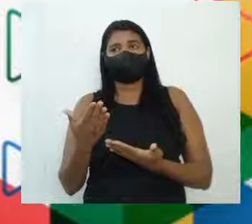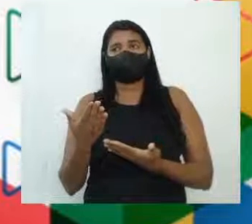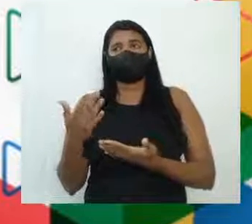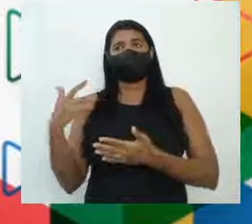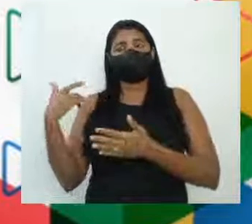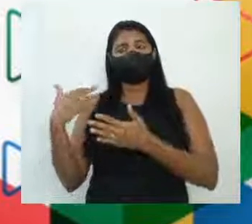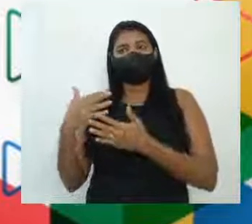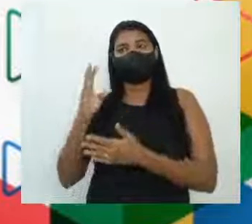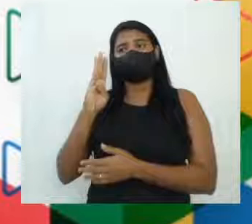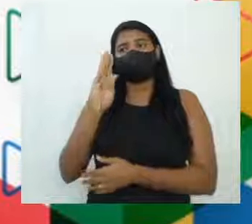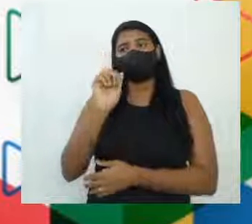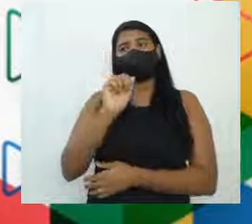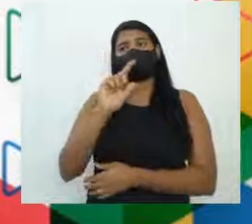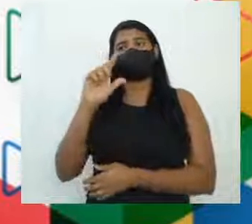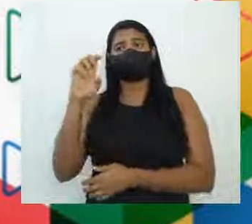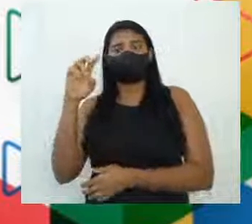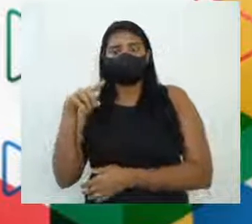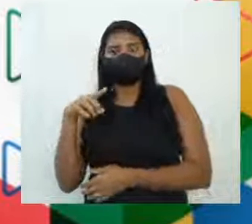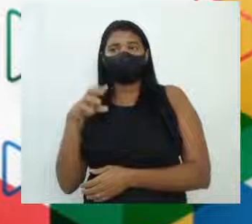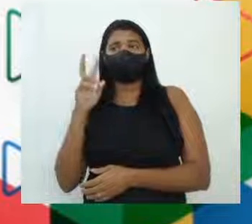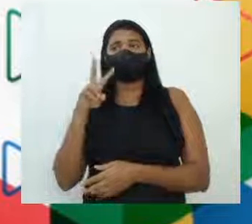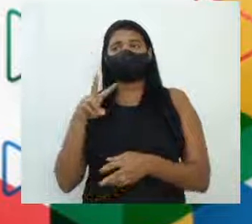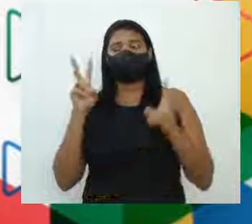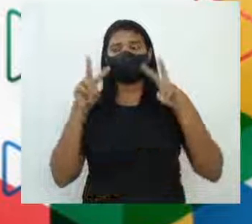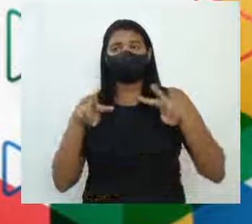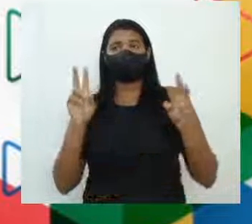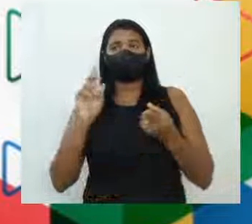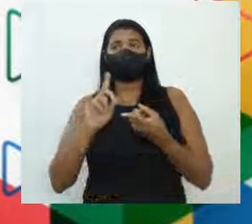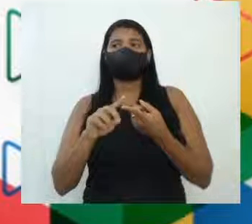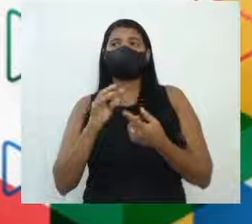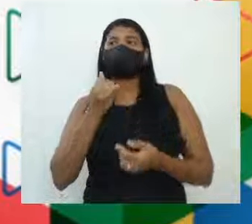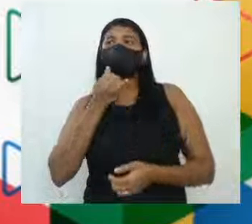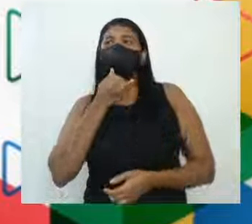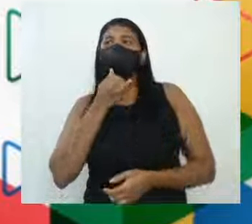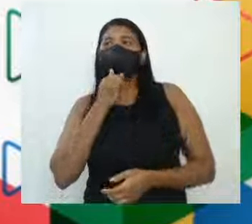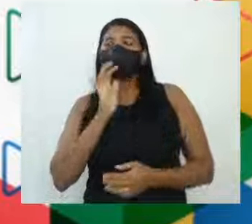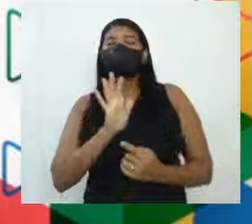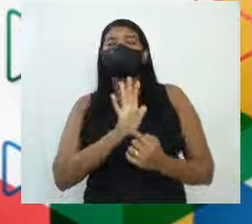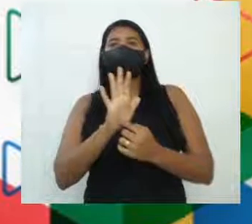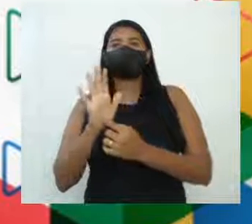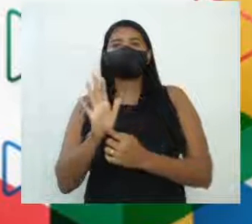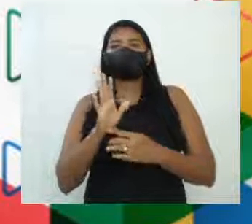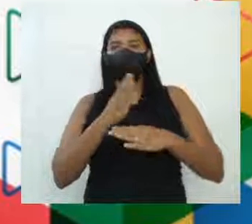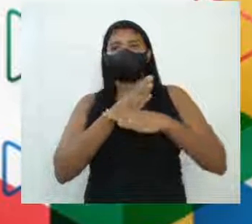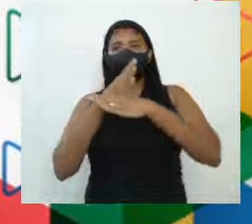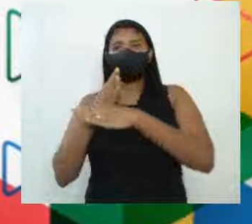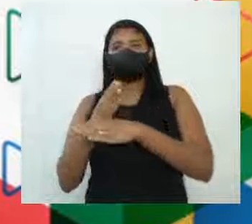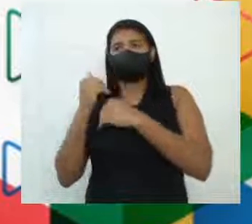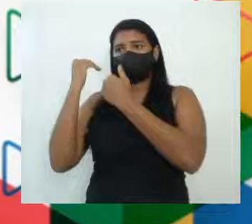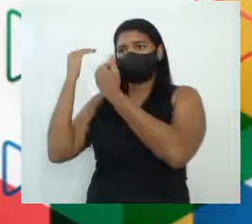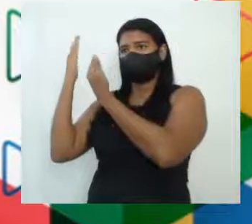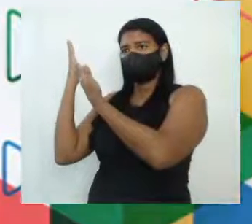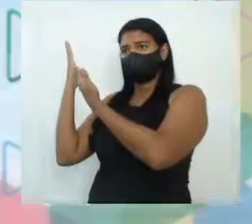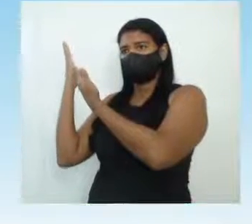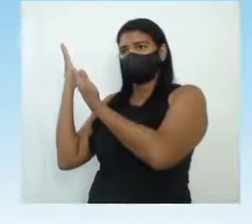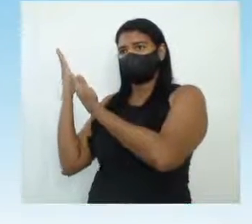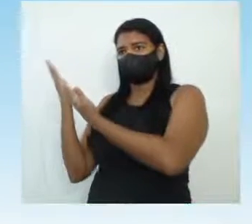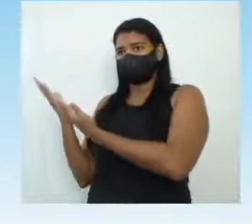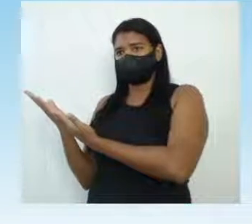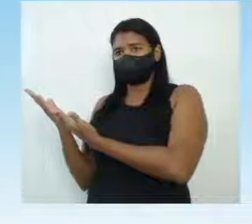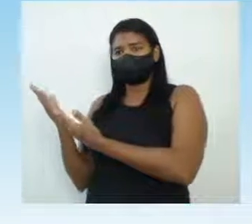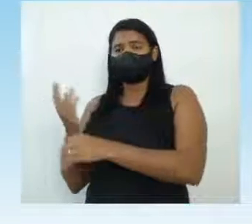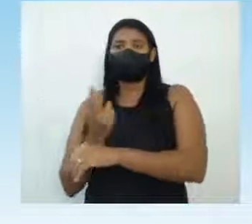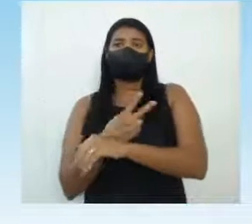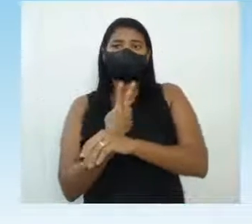gente vê aí Flash Dance, né? Que é uma apresentação do vídeo e vocês depois podem ligar para ver também